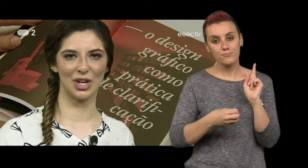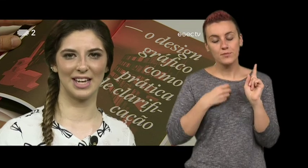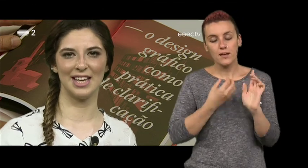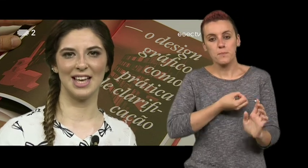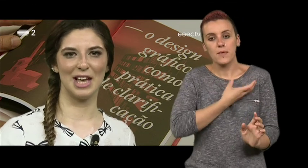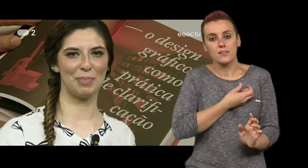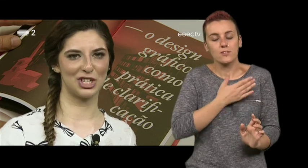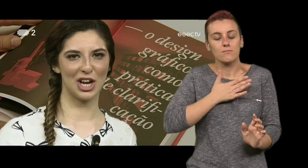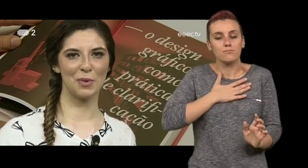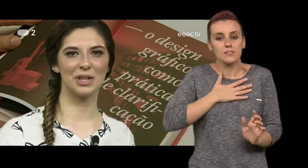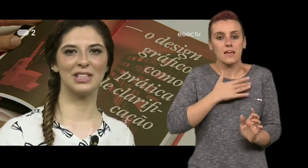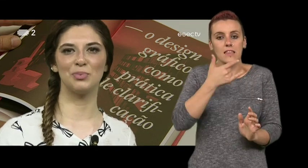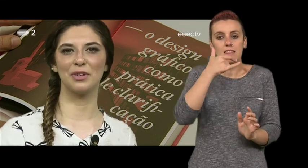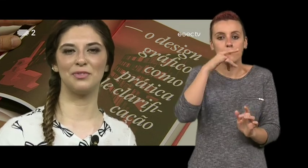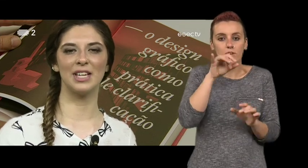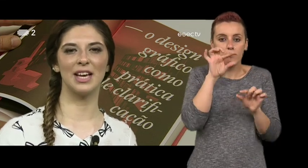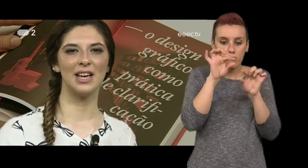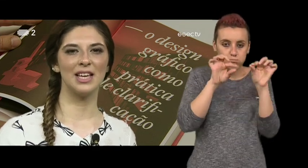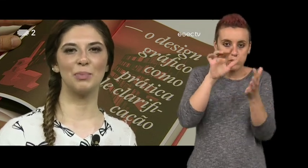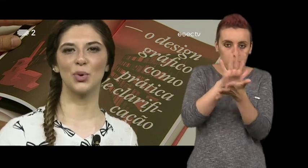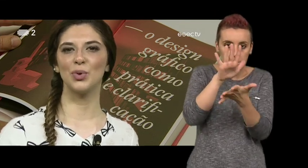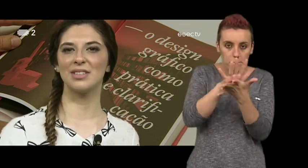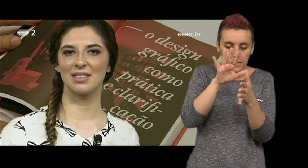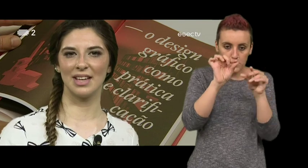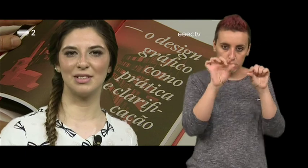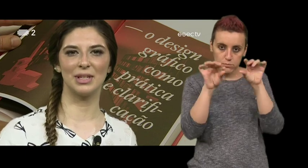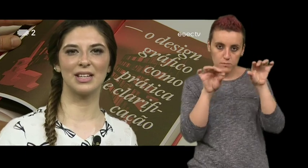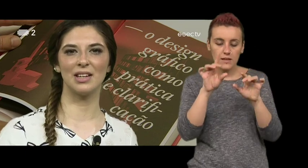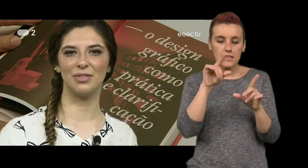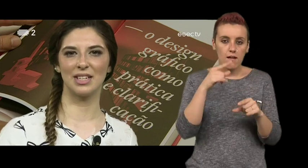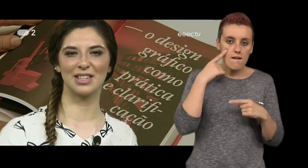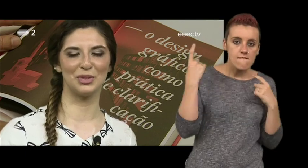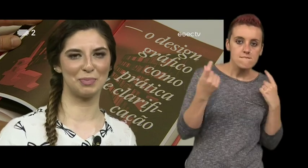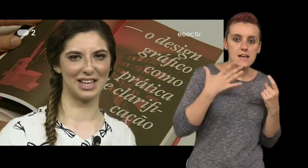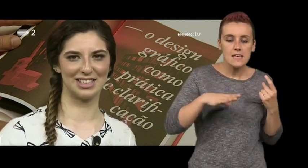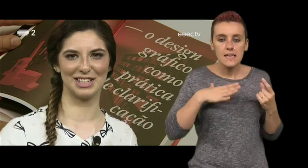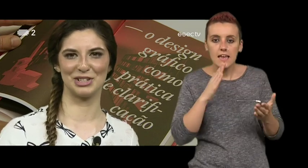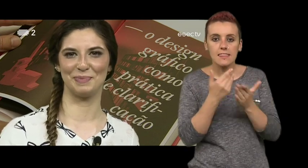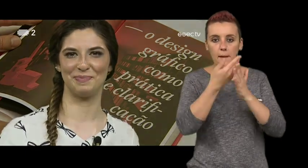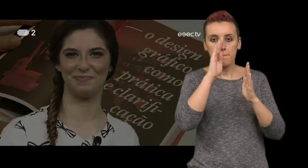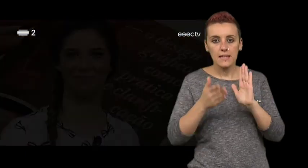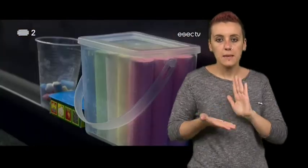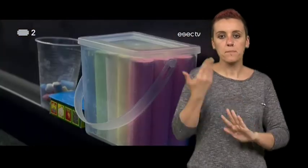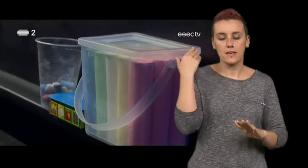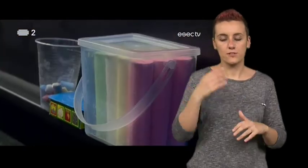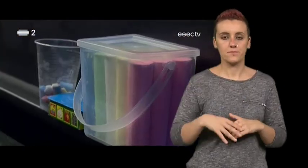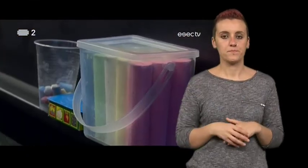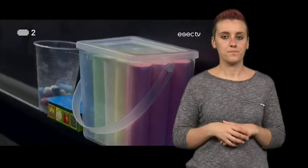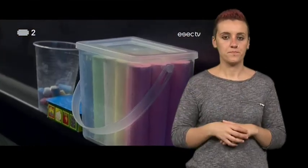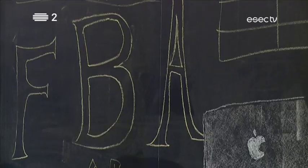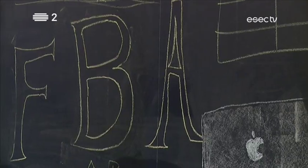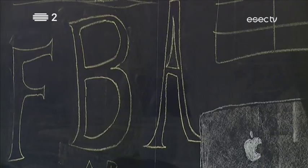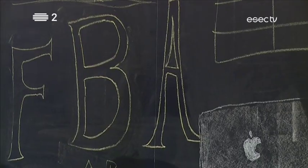sua história, a paixão pela tipografia e a procura incessante pela clarificação de práticas.